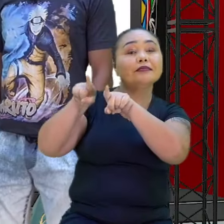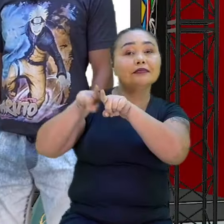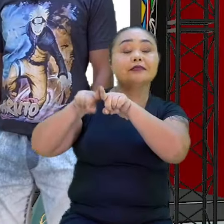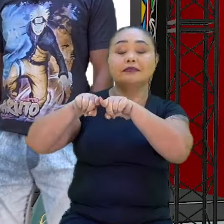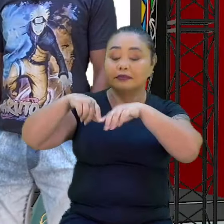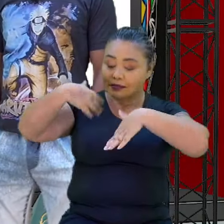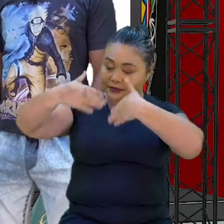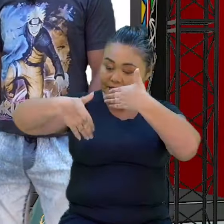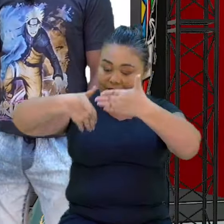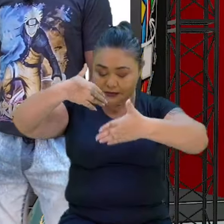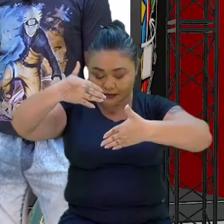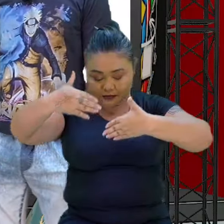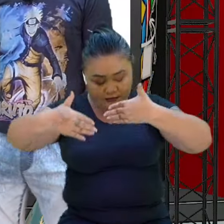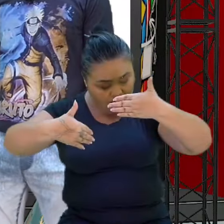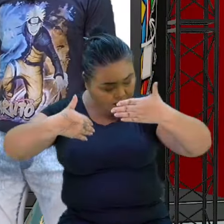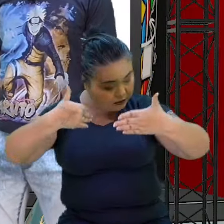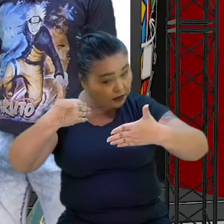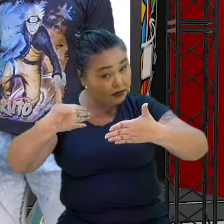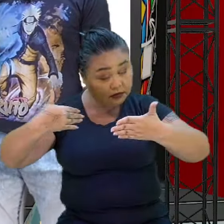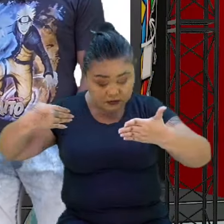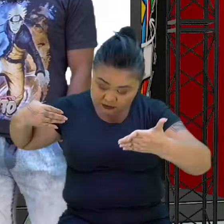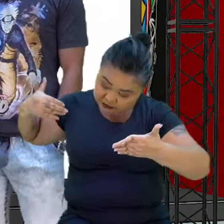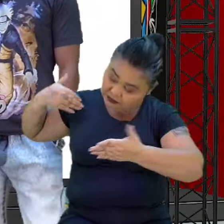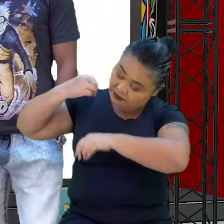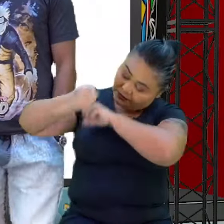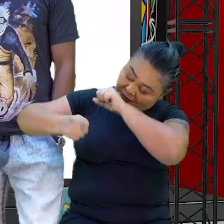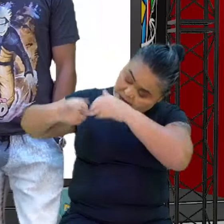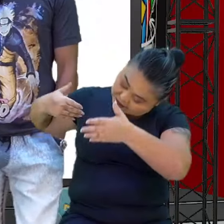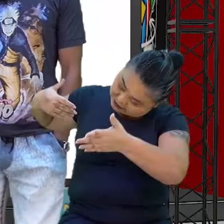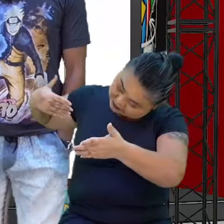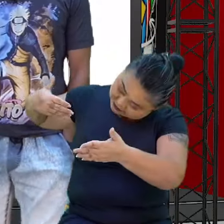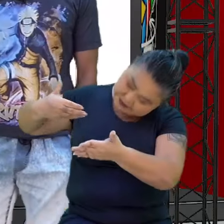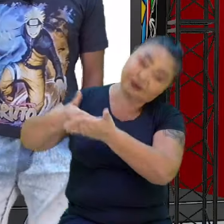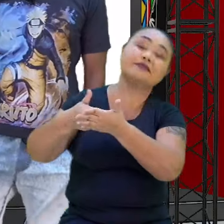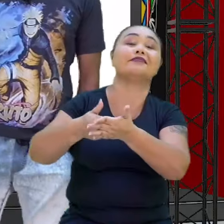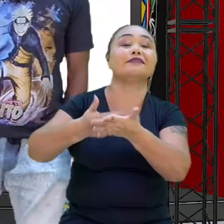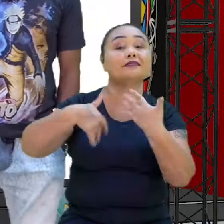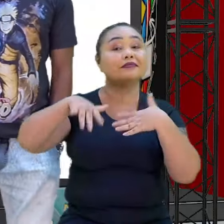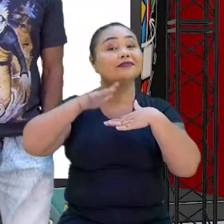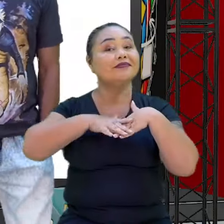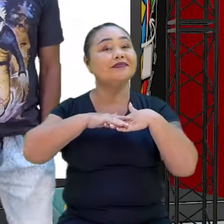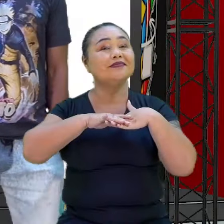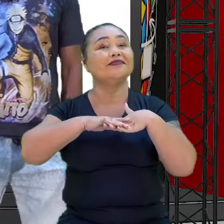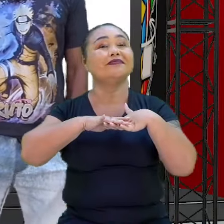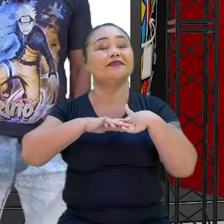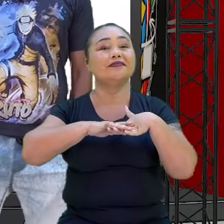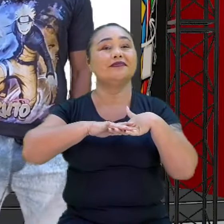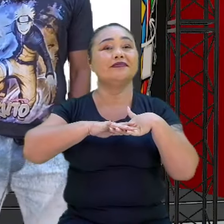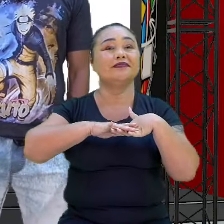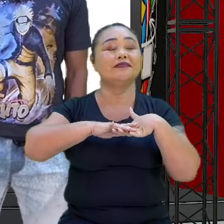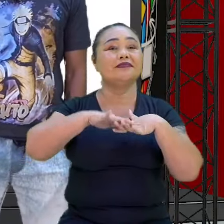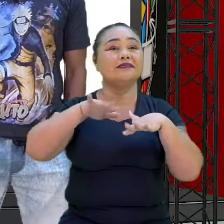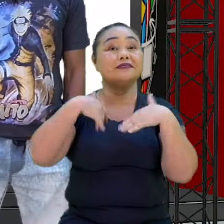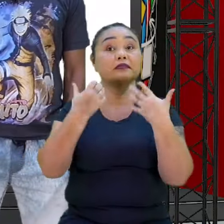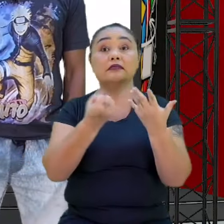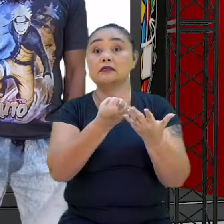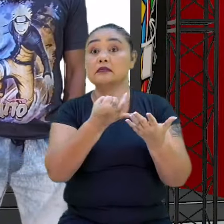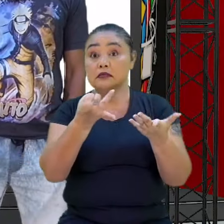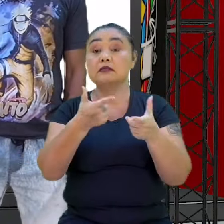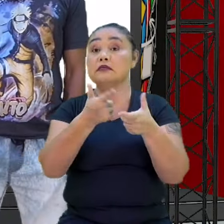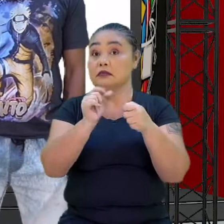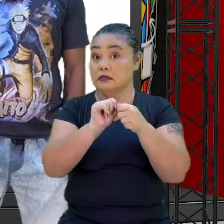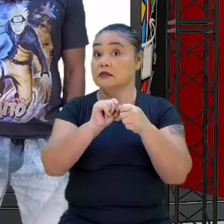longa E desde o início do ano letivo Então vocês vem matemática aí né a com uma quantidade bem grande de